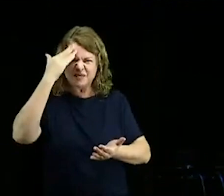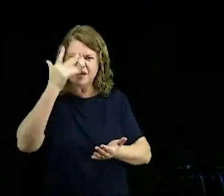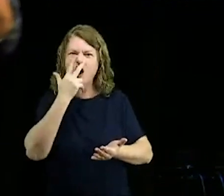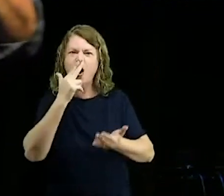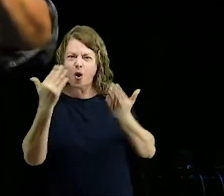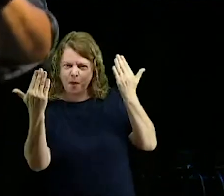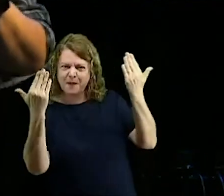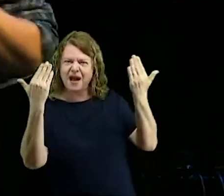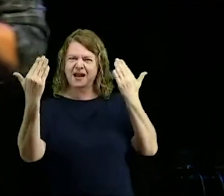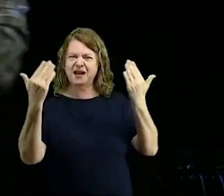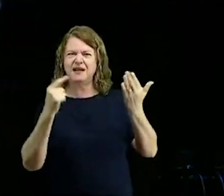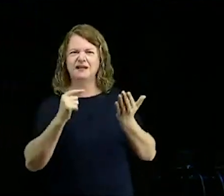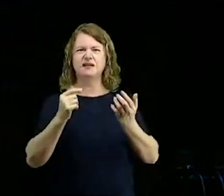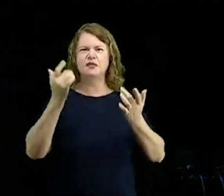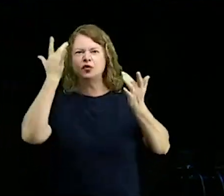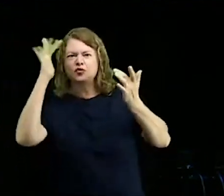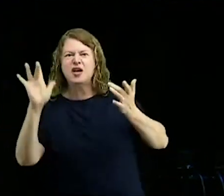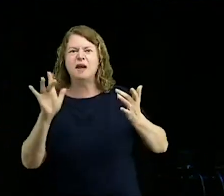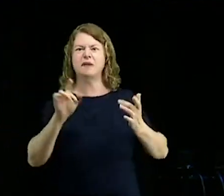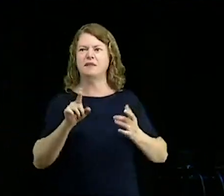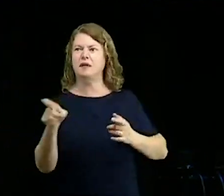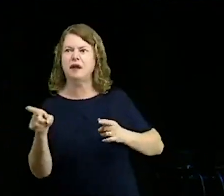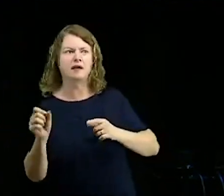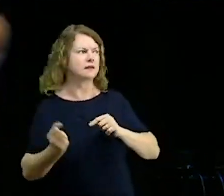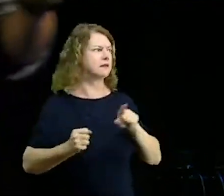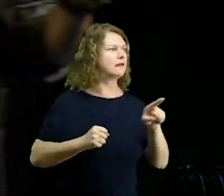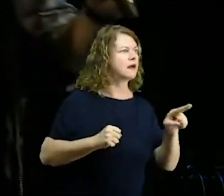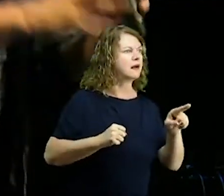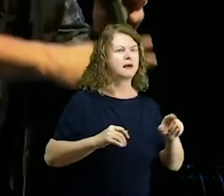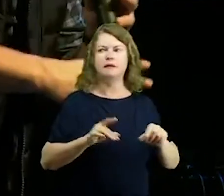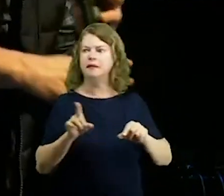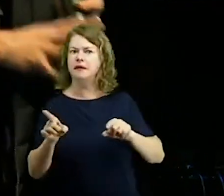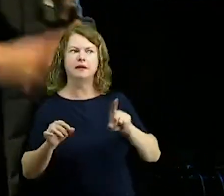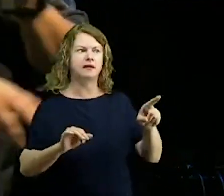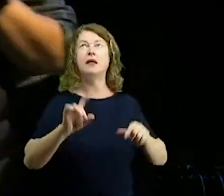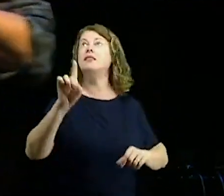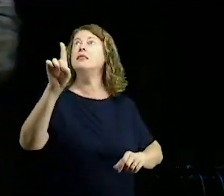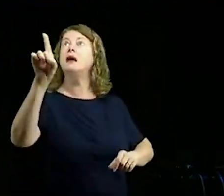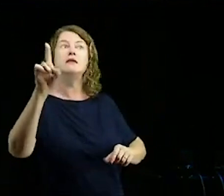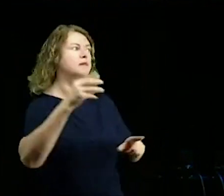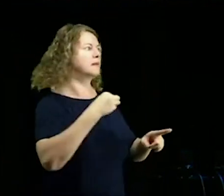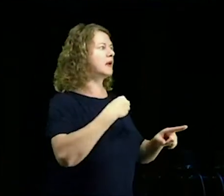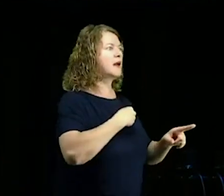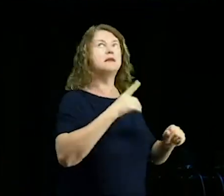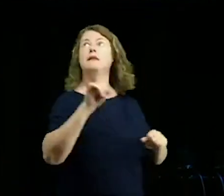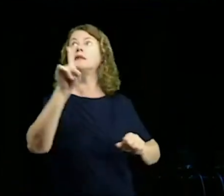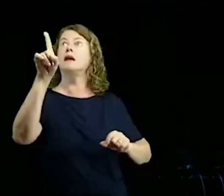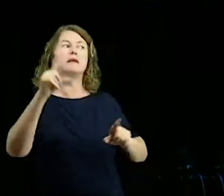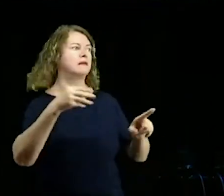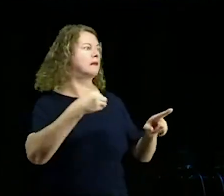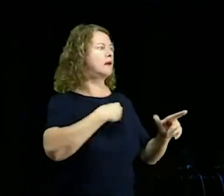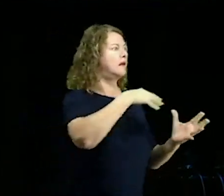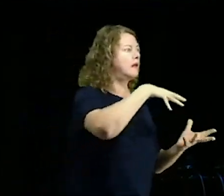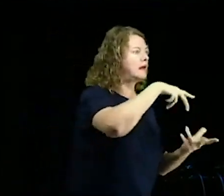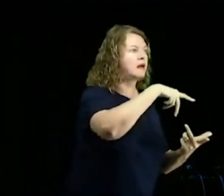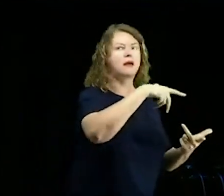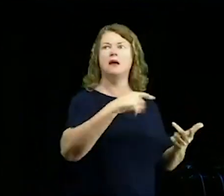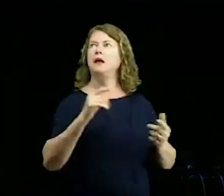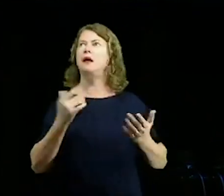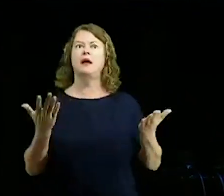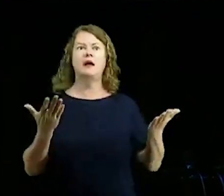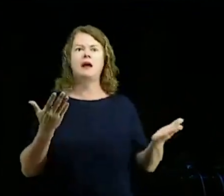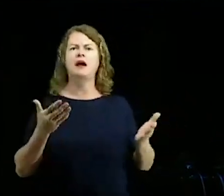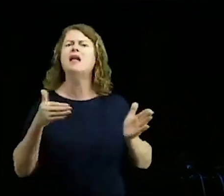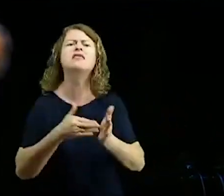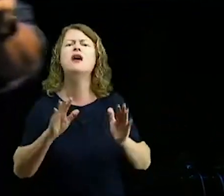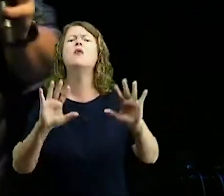duas paixões. Até quando você vai amar o pecado? Até quando você vai amar a santidade? Até quando você vai coxear